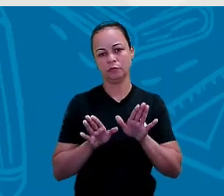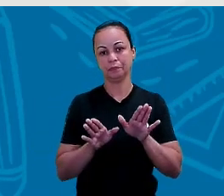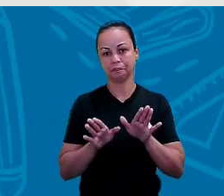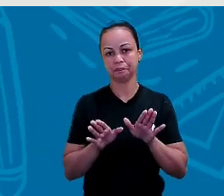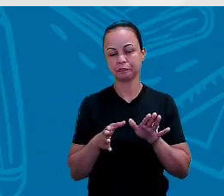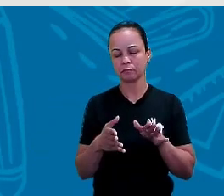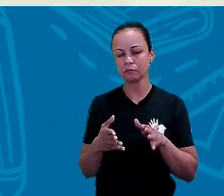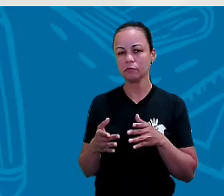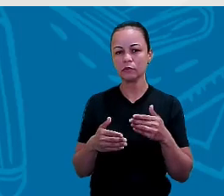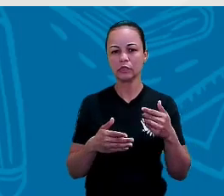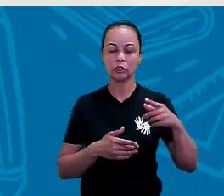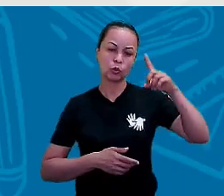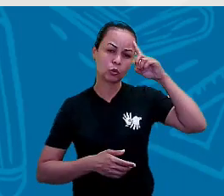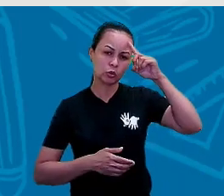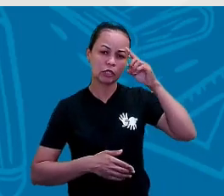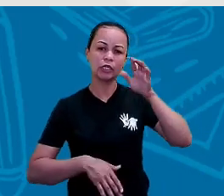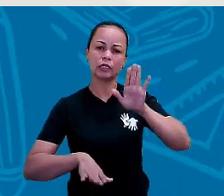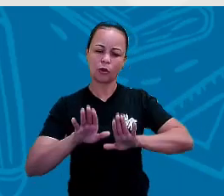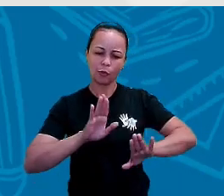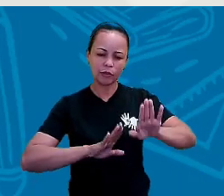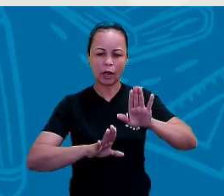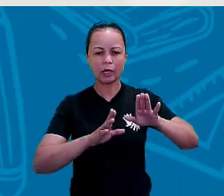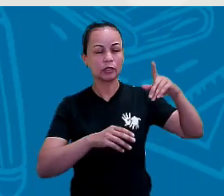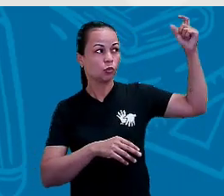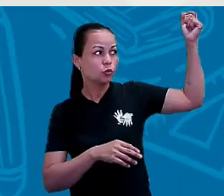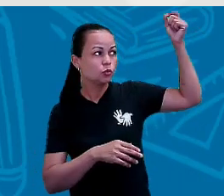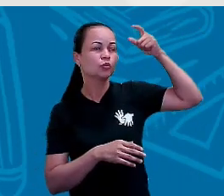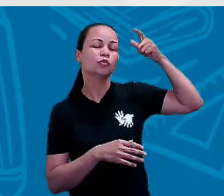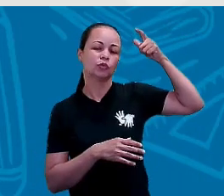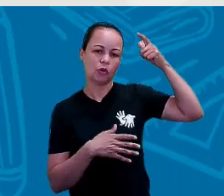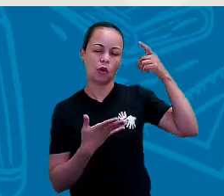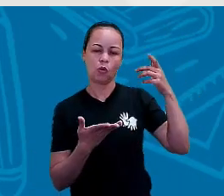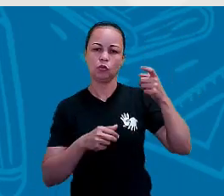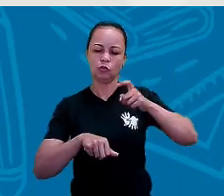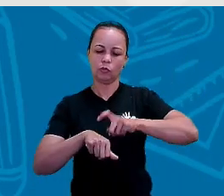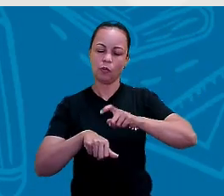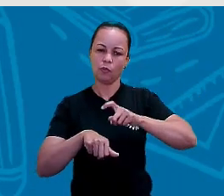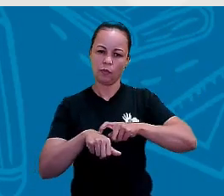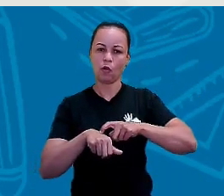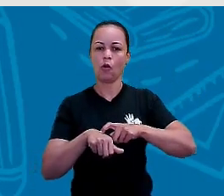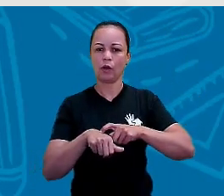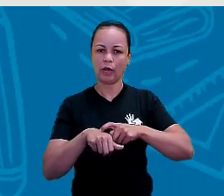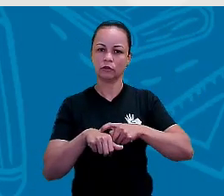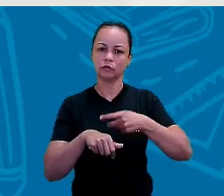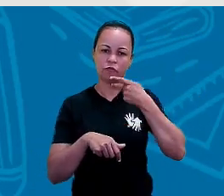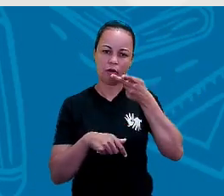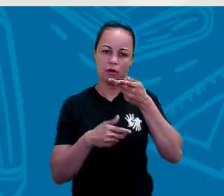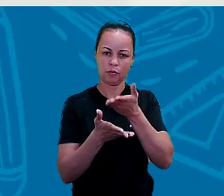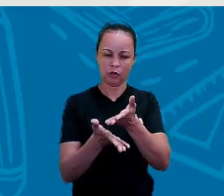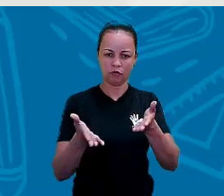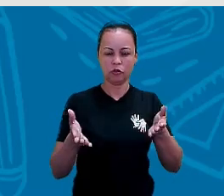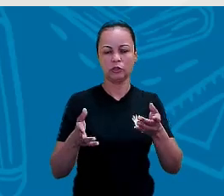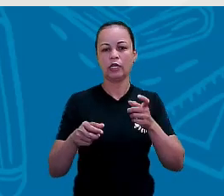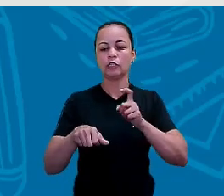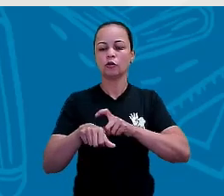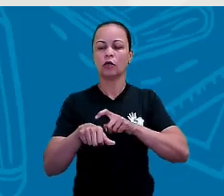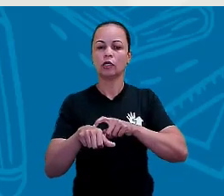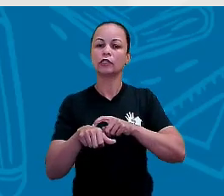cuidado, né, para não estarmos ficando expostos ao sol nesses horários que eu citei para vocês, que são os